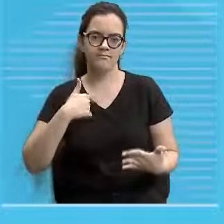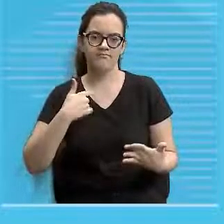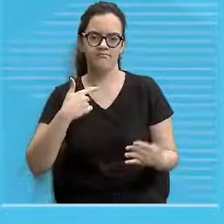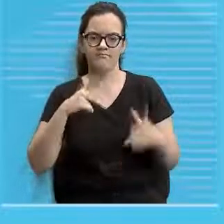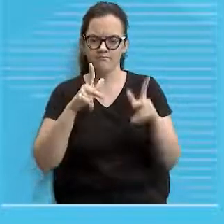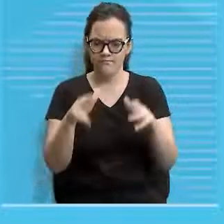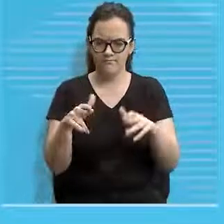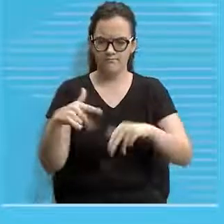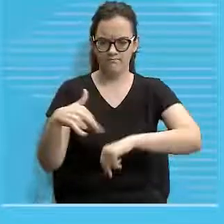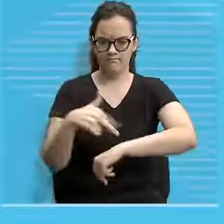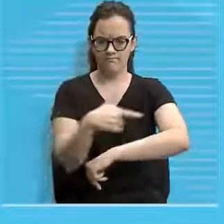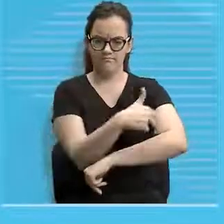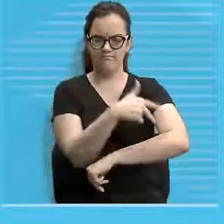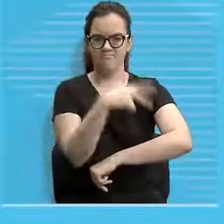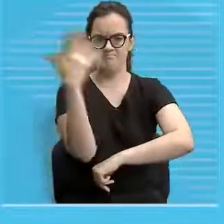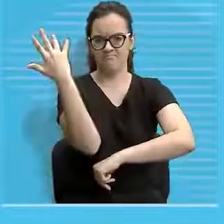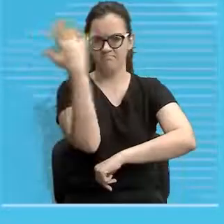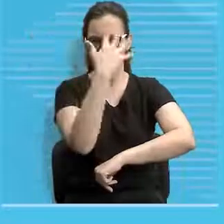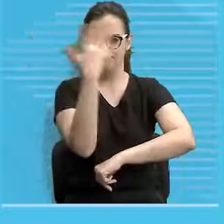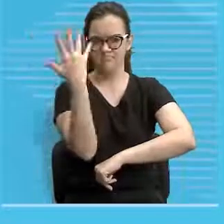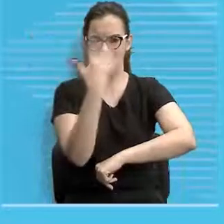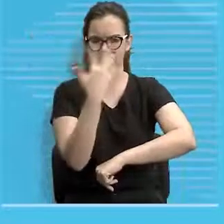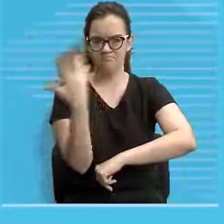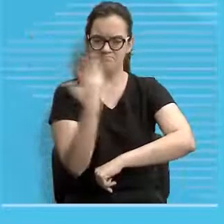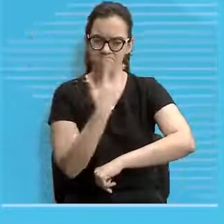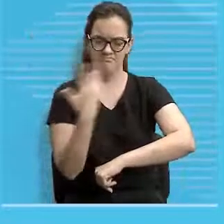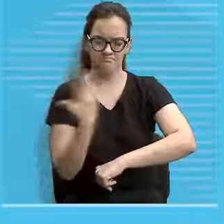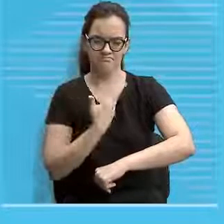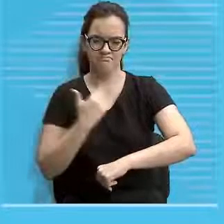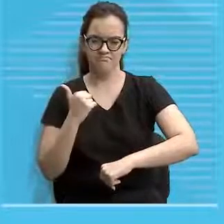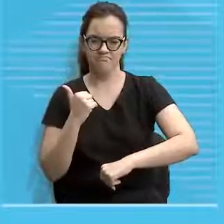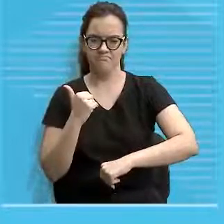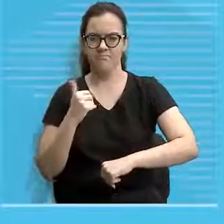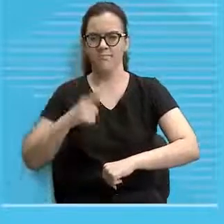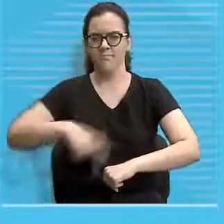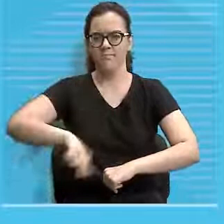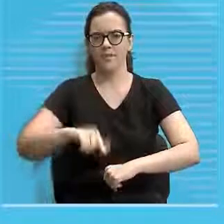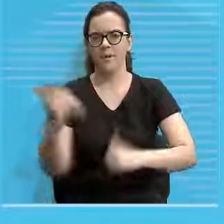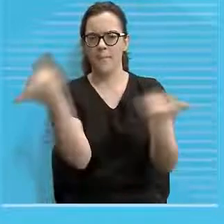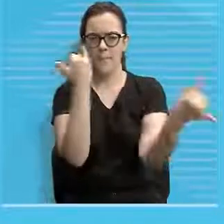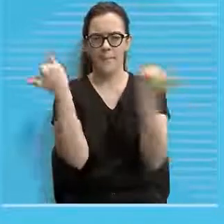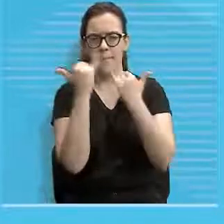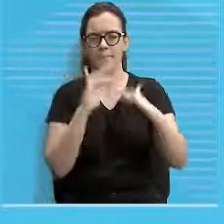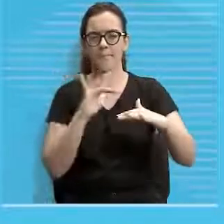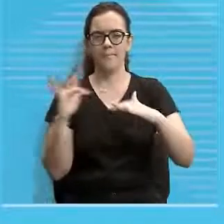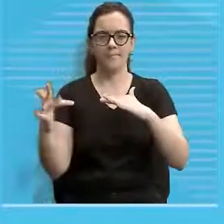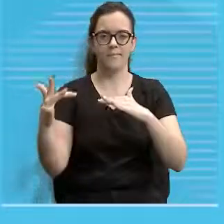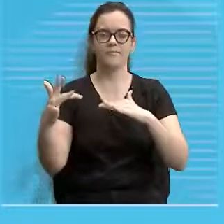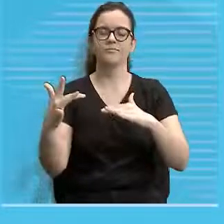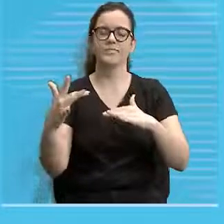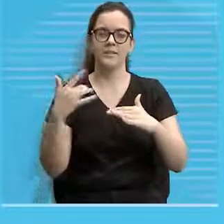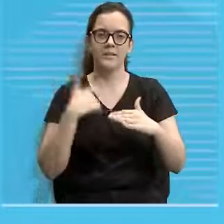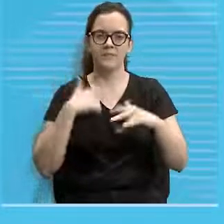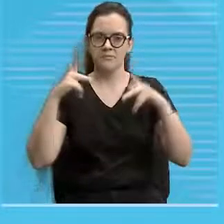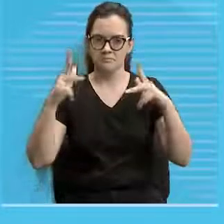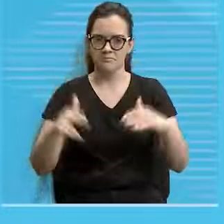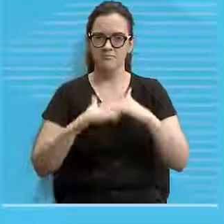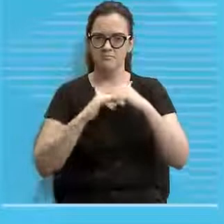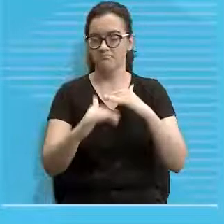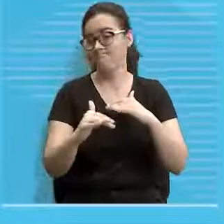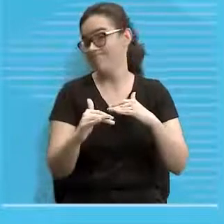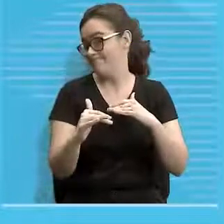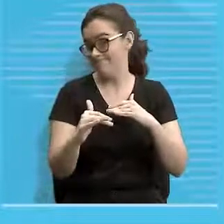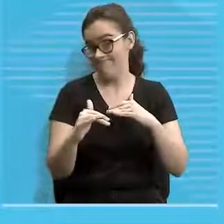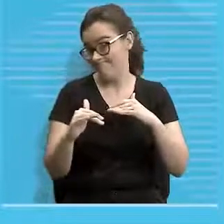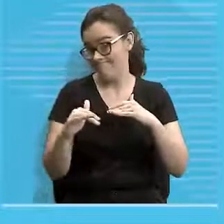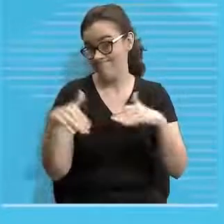desejado, exigido de mim, aí eu fico com a minha autoestima lá embaixo, porque afinal de contas, eu não estou dentro do padrão que está